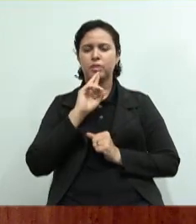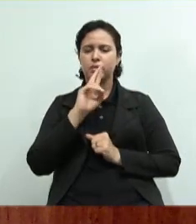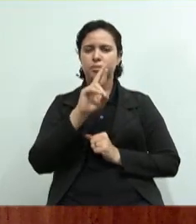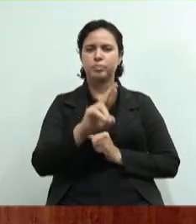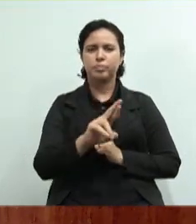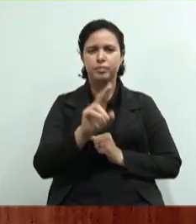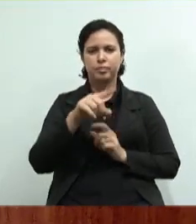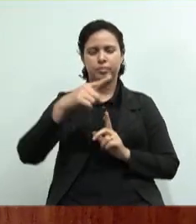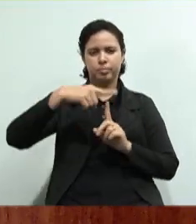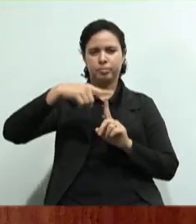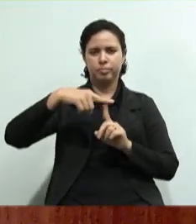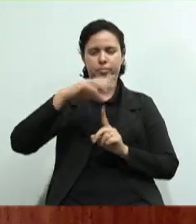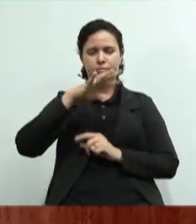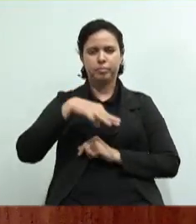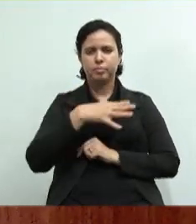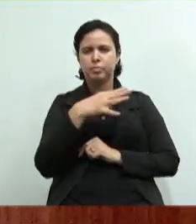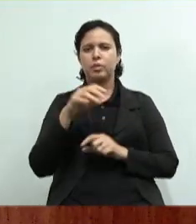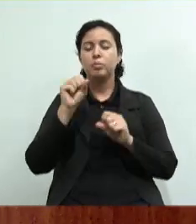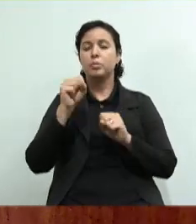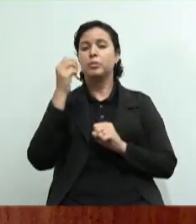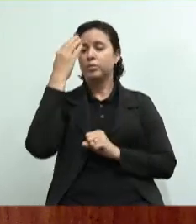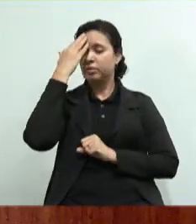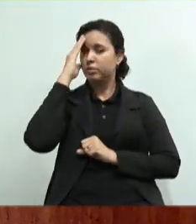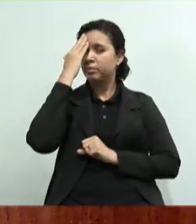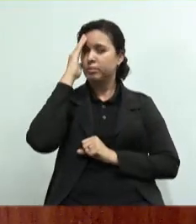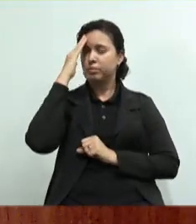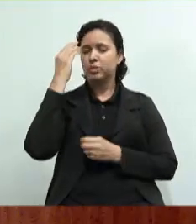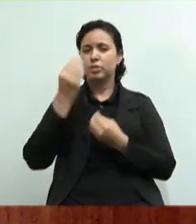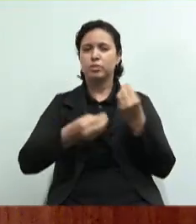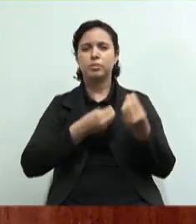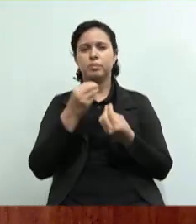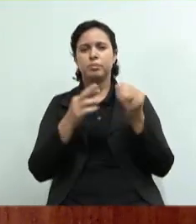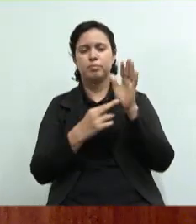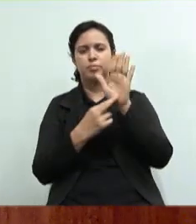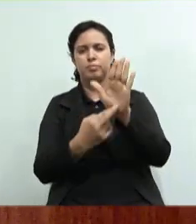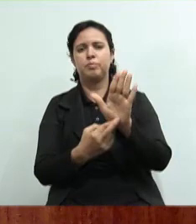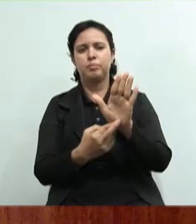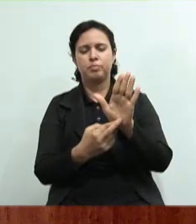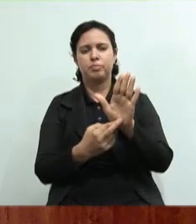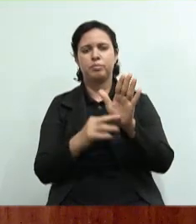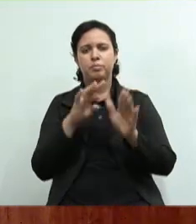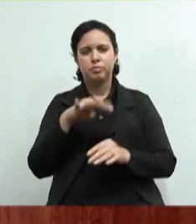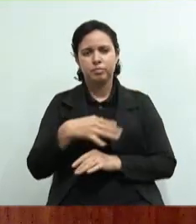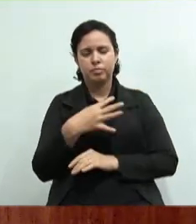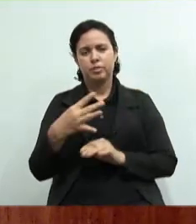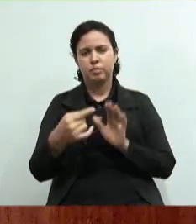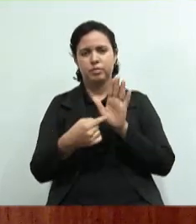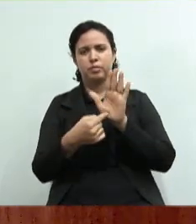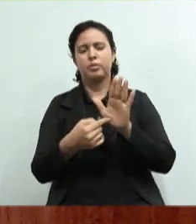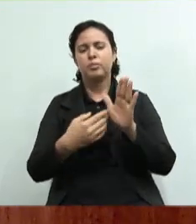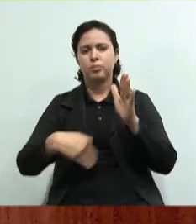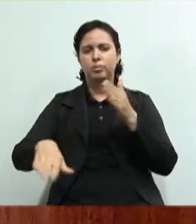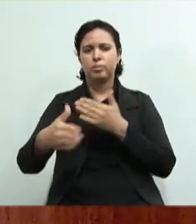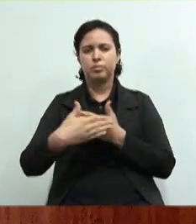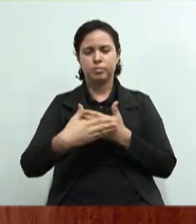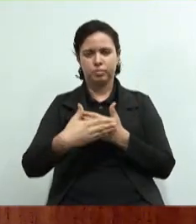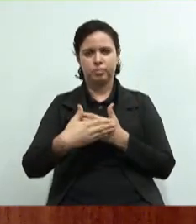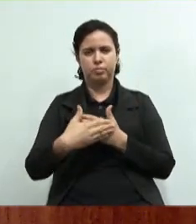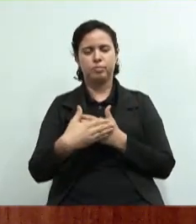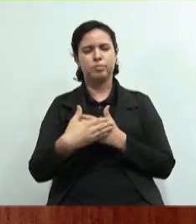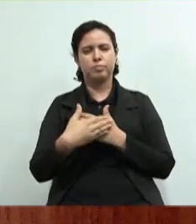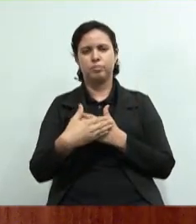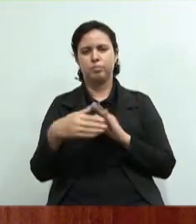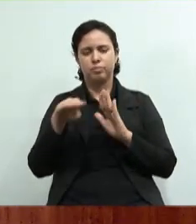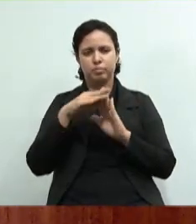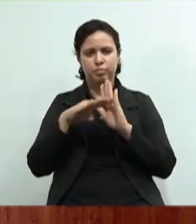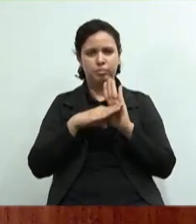Ela disse que é um tipo de diagrama que pode ser entendido como uma representação gráfica que apresenta todos os passos, né,